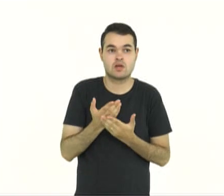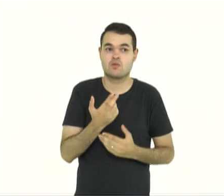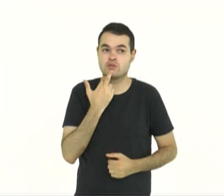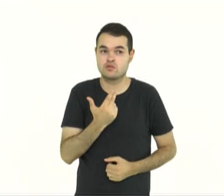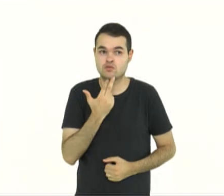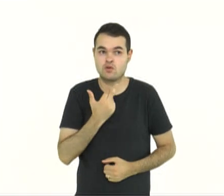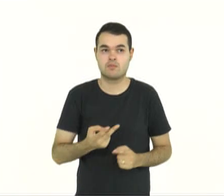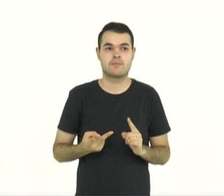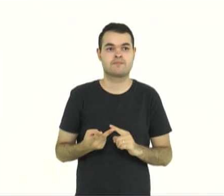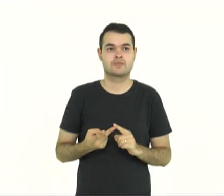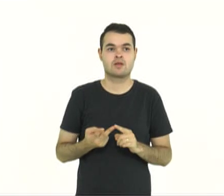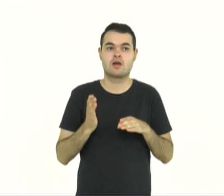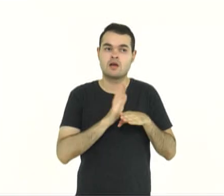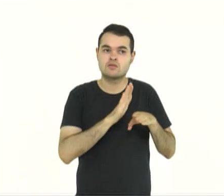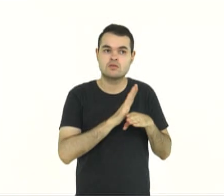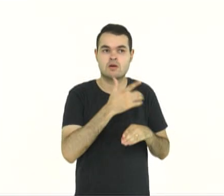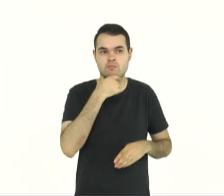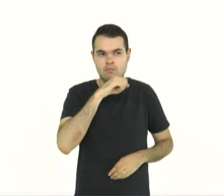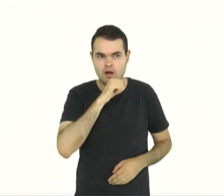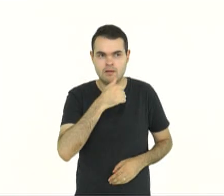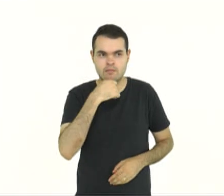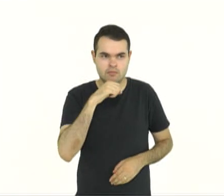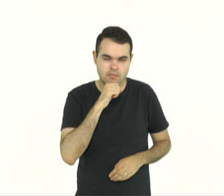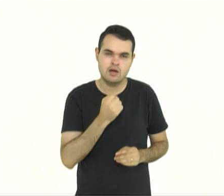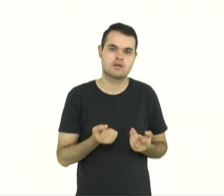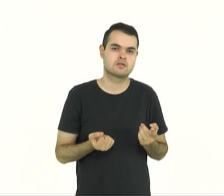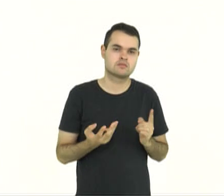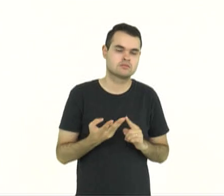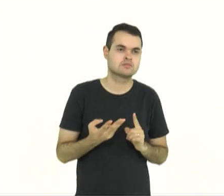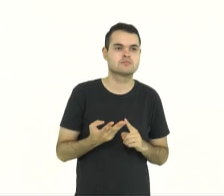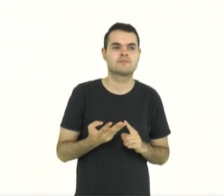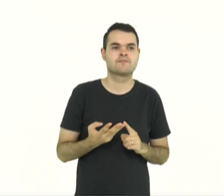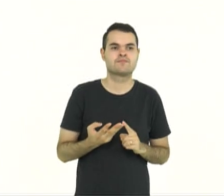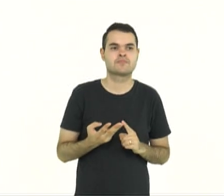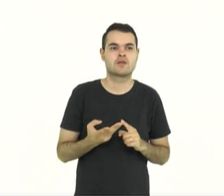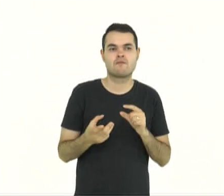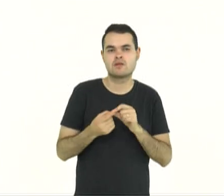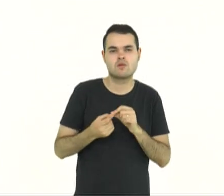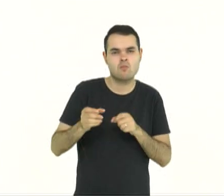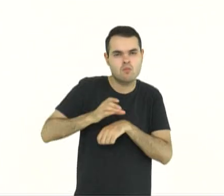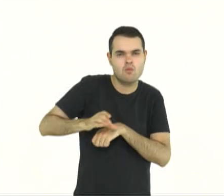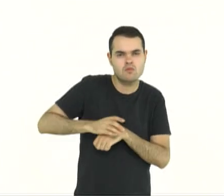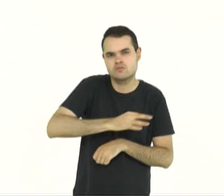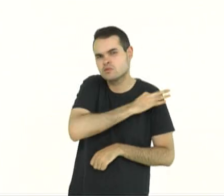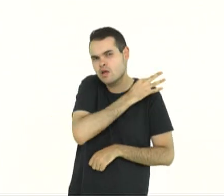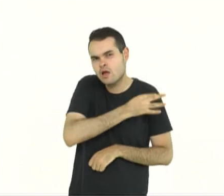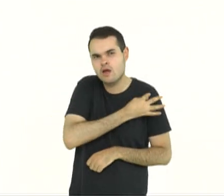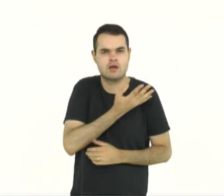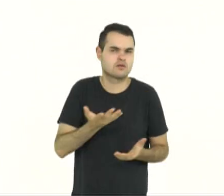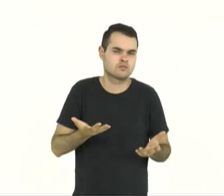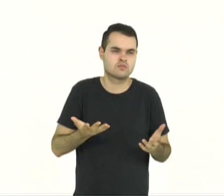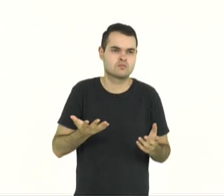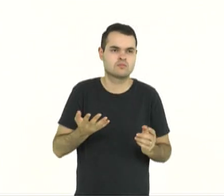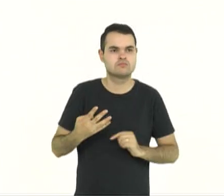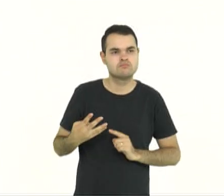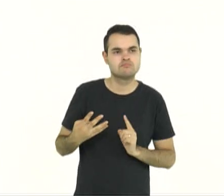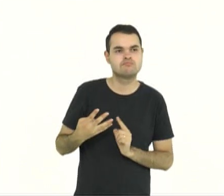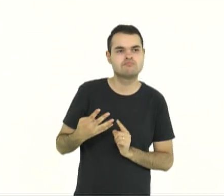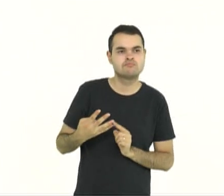um idioma, ajudar a meus padres, ajudar os meus pais, fazer um curso técnico, fazer um curso